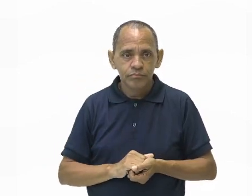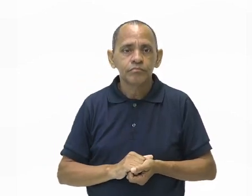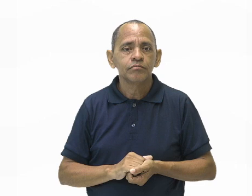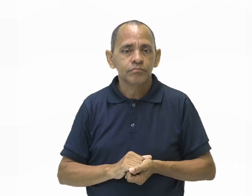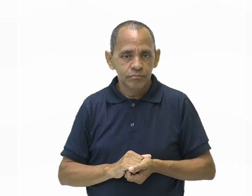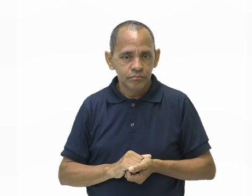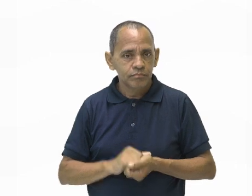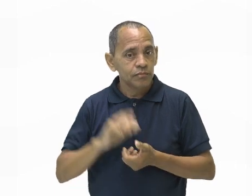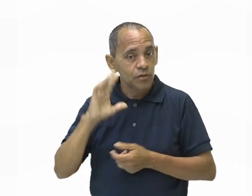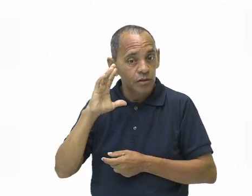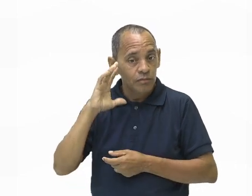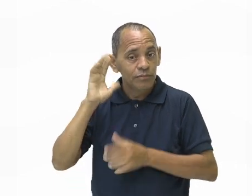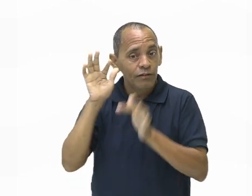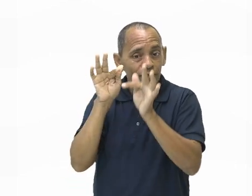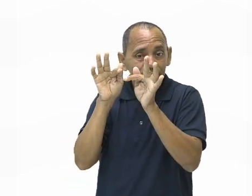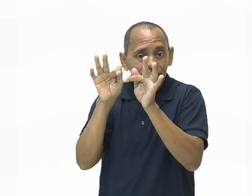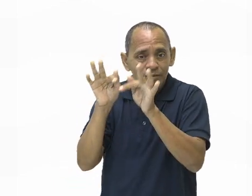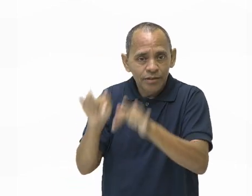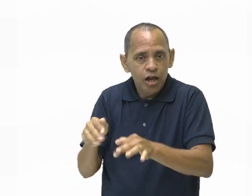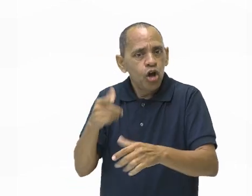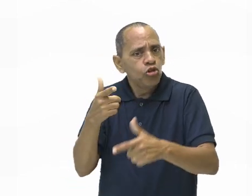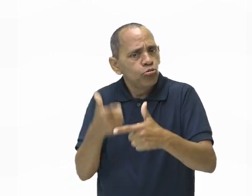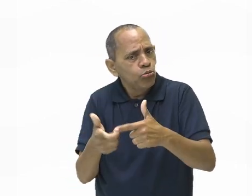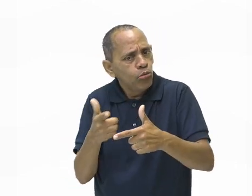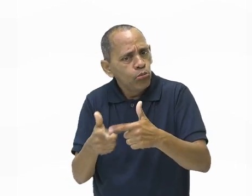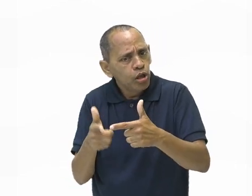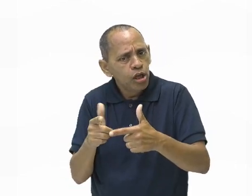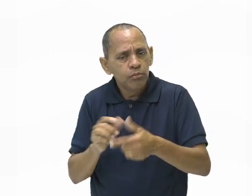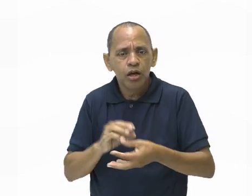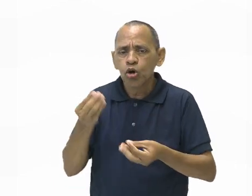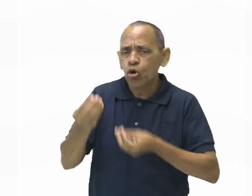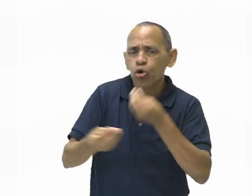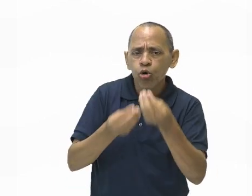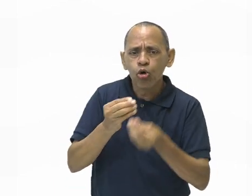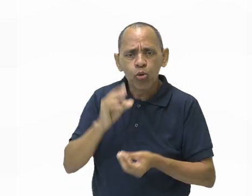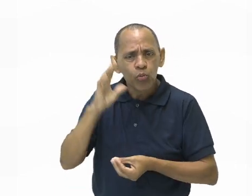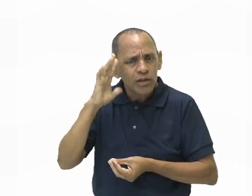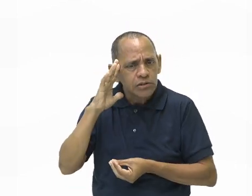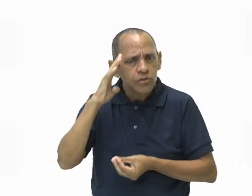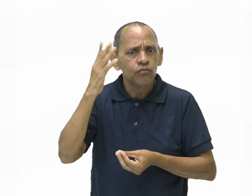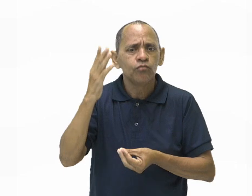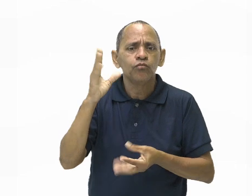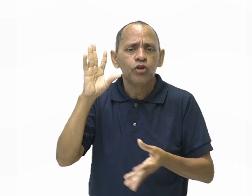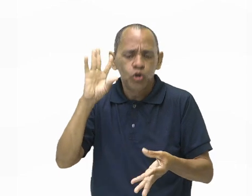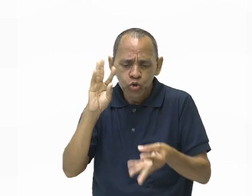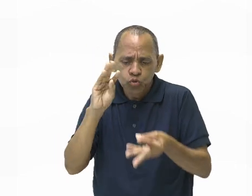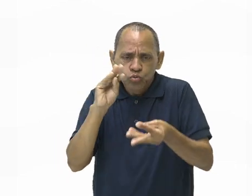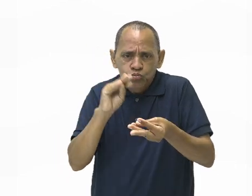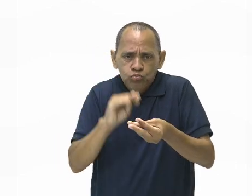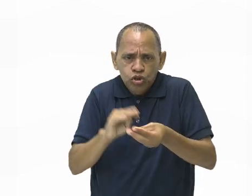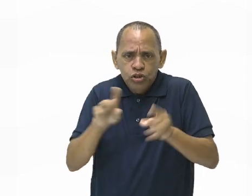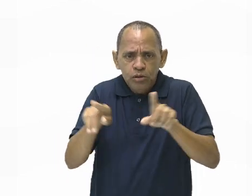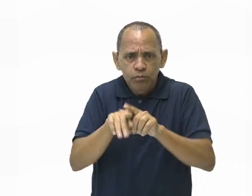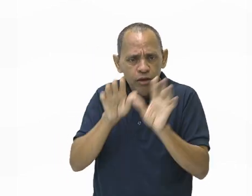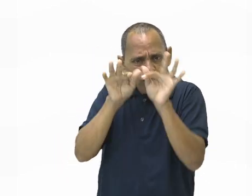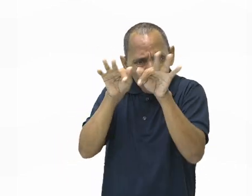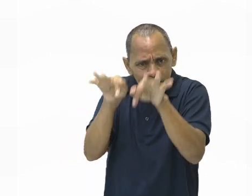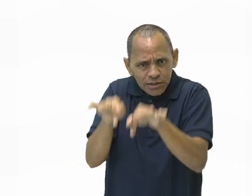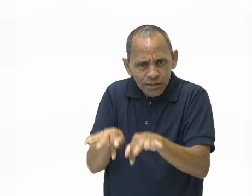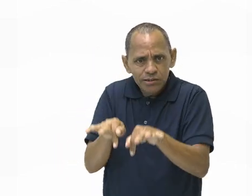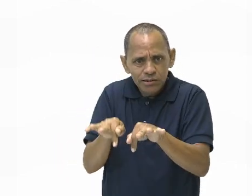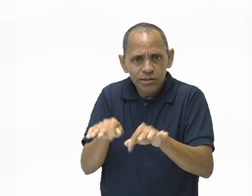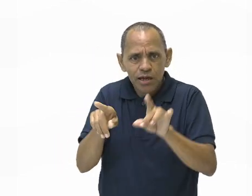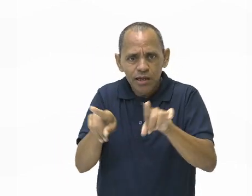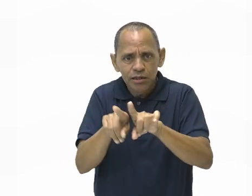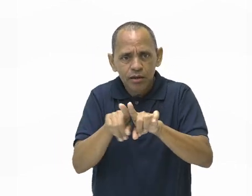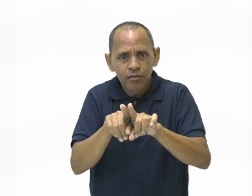Trata-se da situação final, ou seja, a solução desse conflito, né? Ele vai encerrar, então, aí,